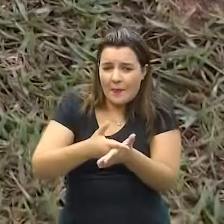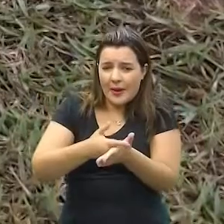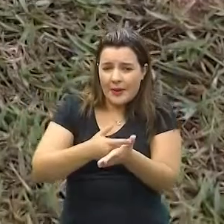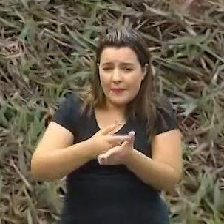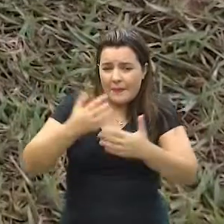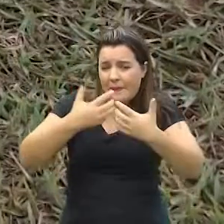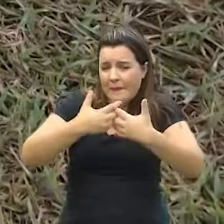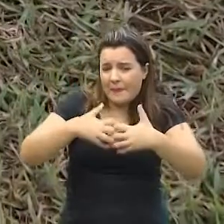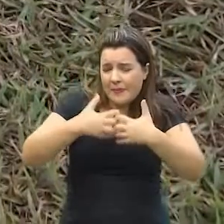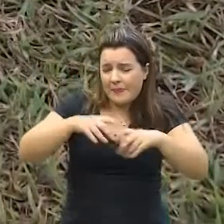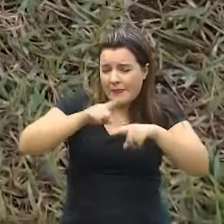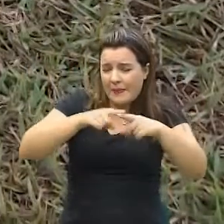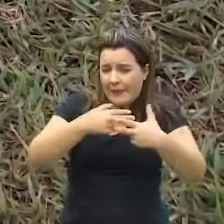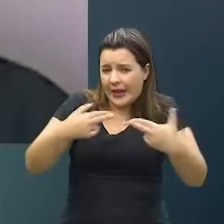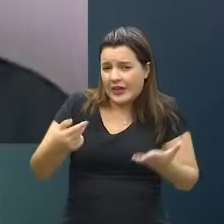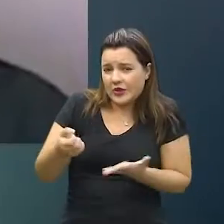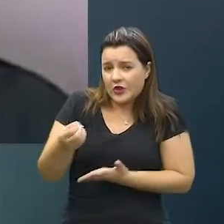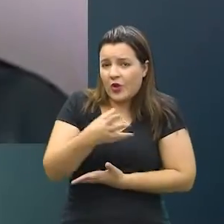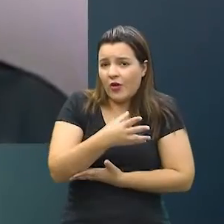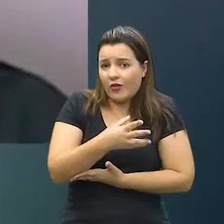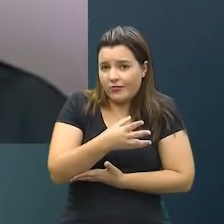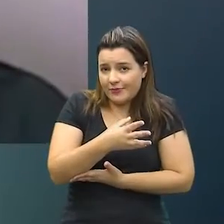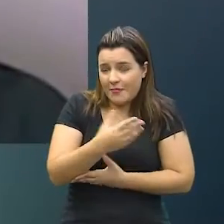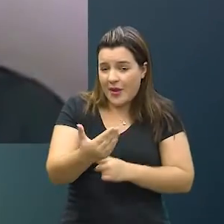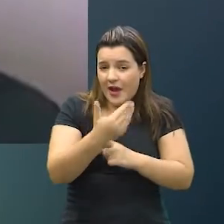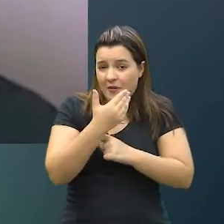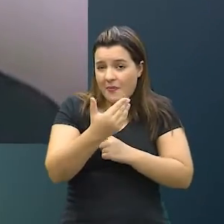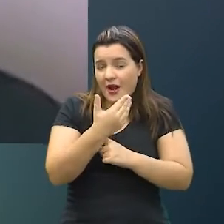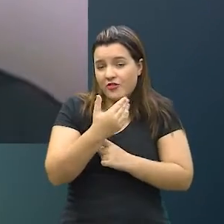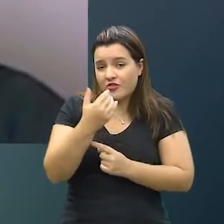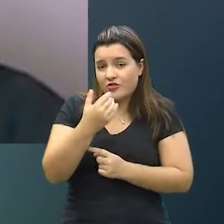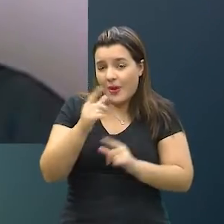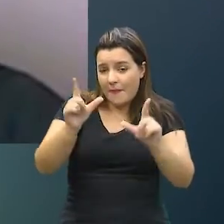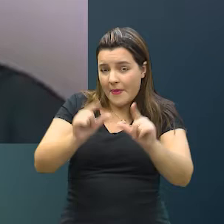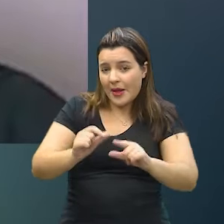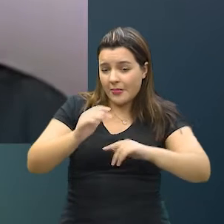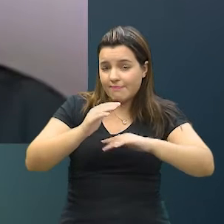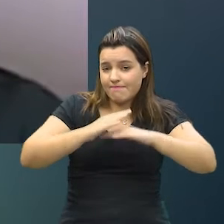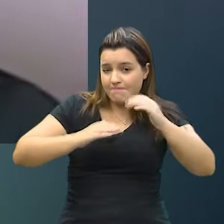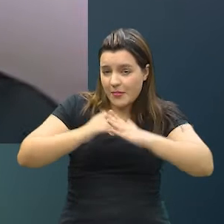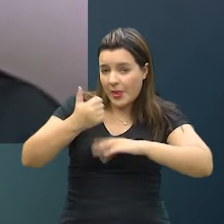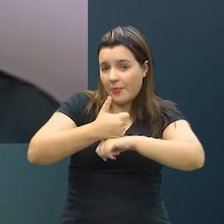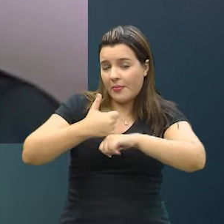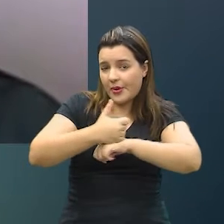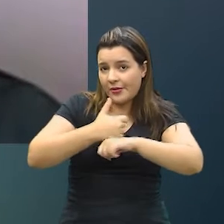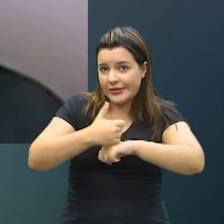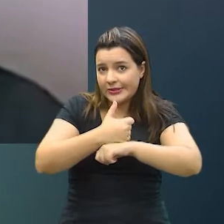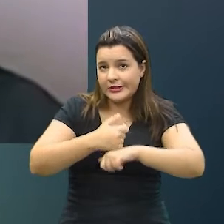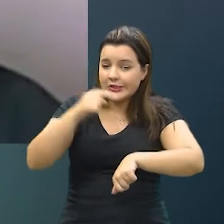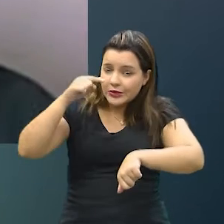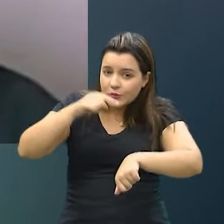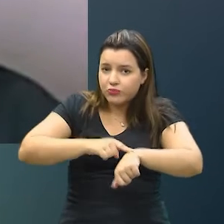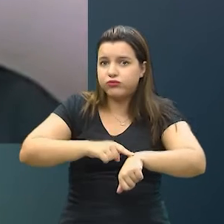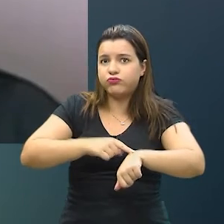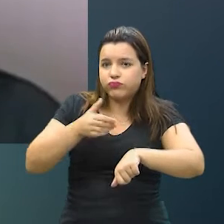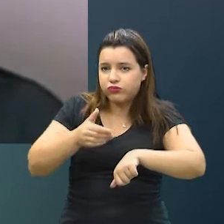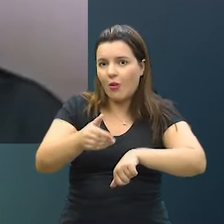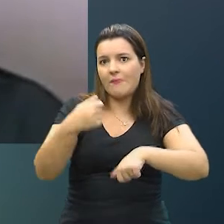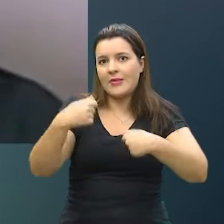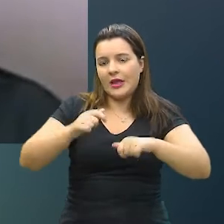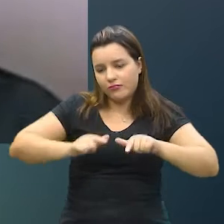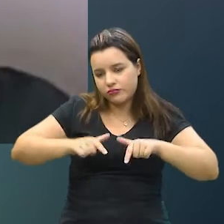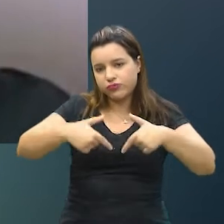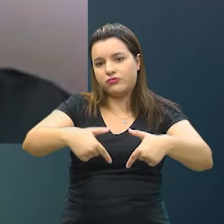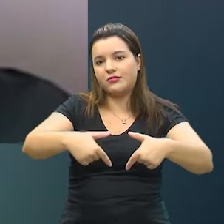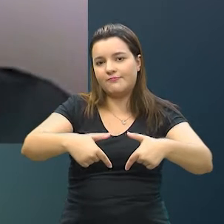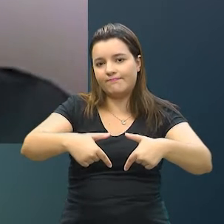contratou um maquinário que reduzia a mão de obra, né? Então, esse foi o primeiro passo que a gente teve que fazer de imediato, logo de cara foi isso.